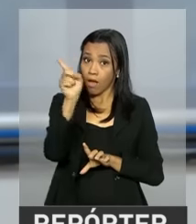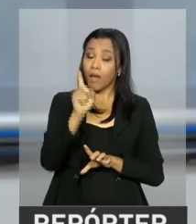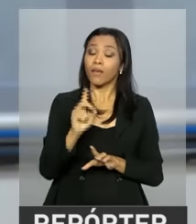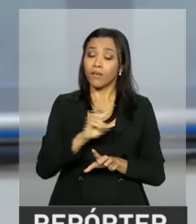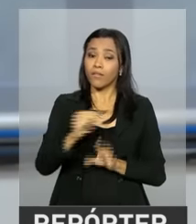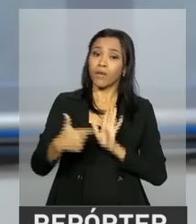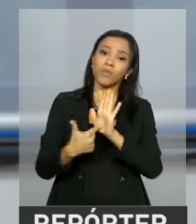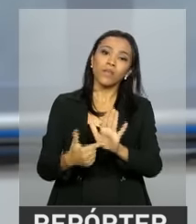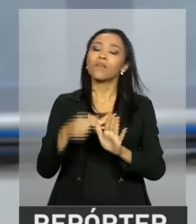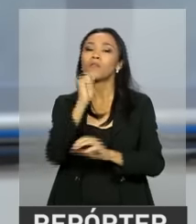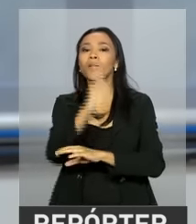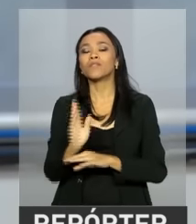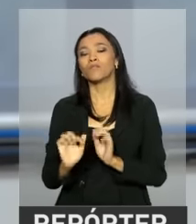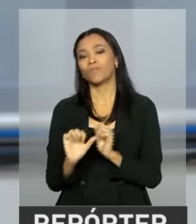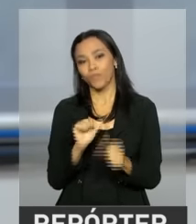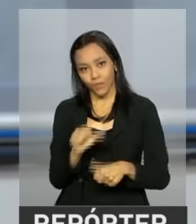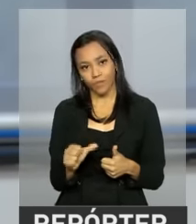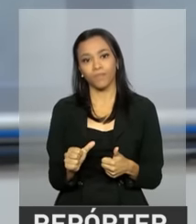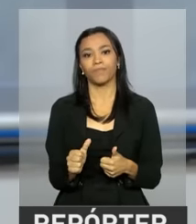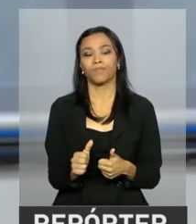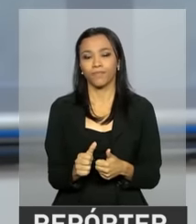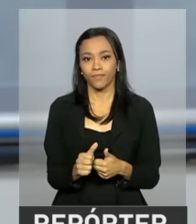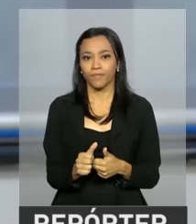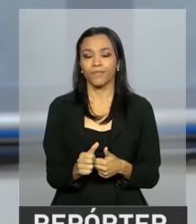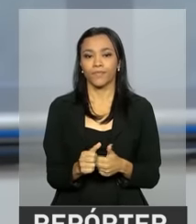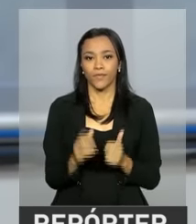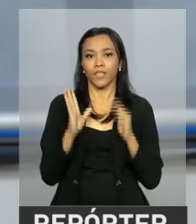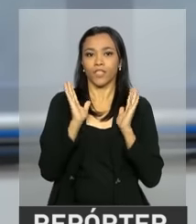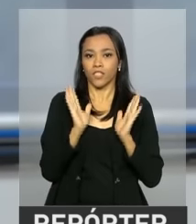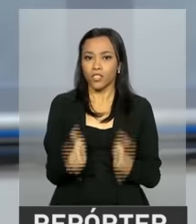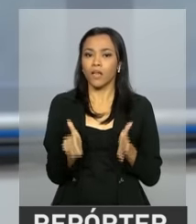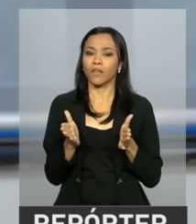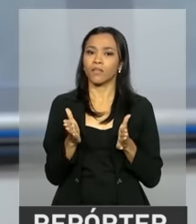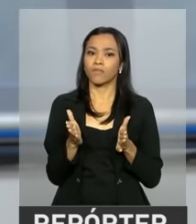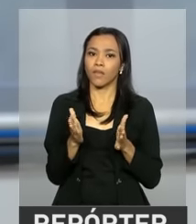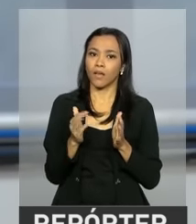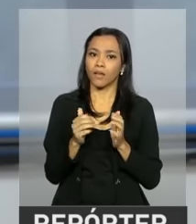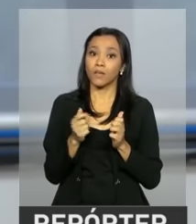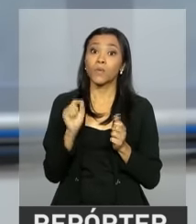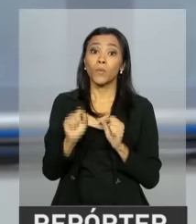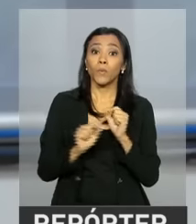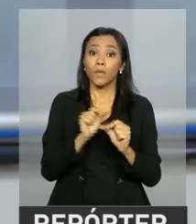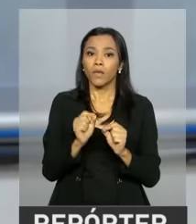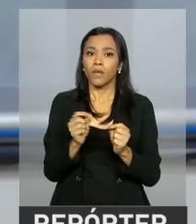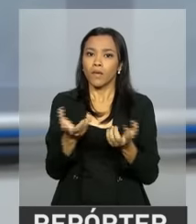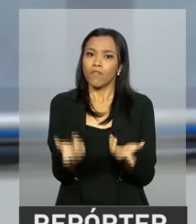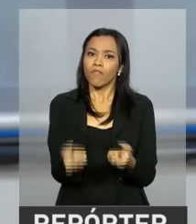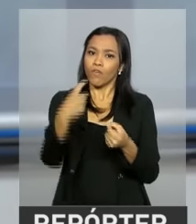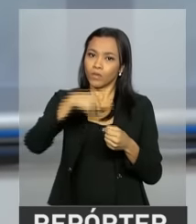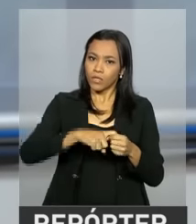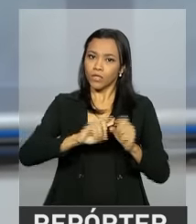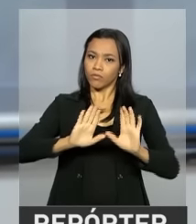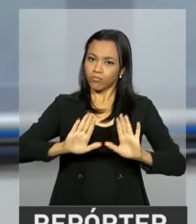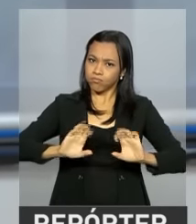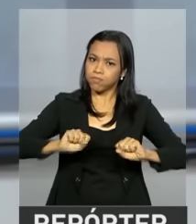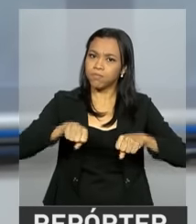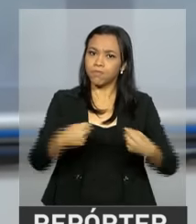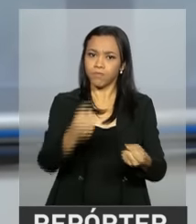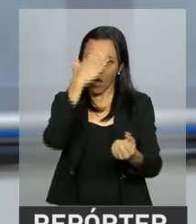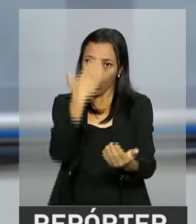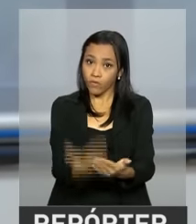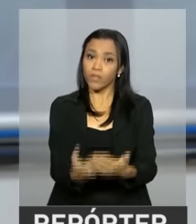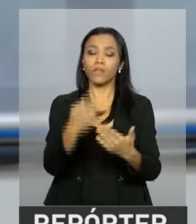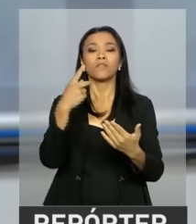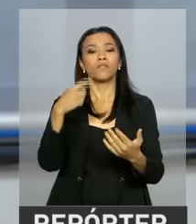país mudou e que está perseguindo o restabelecimento da confiança e da